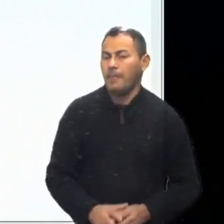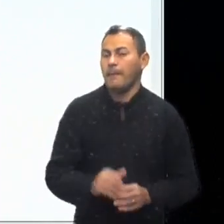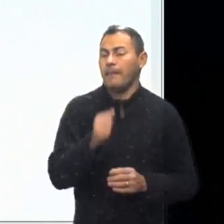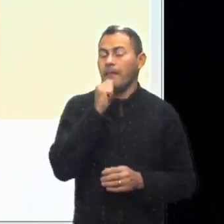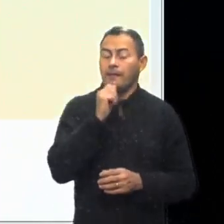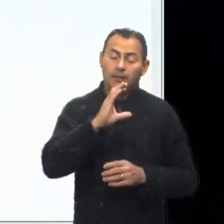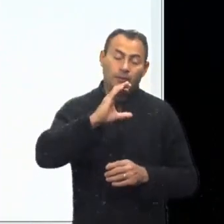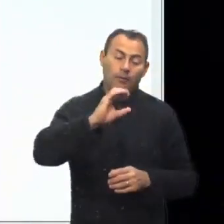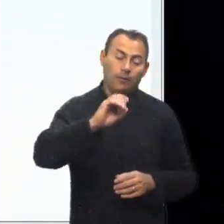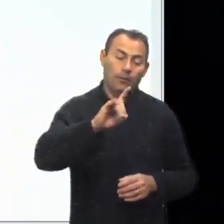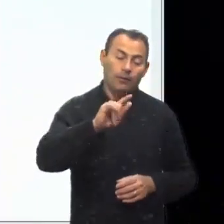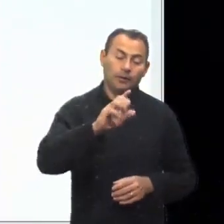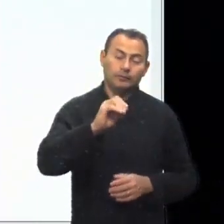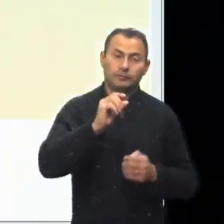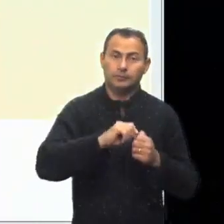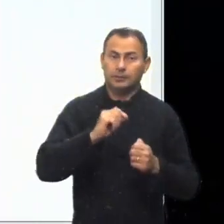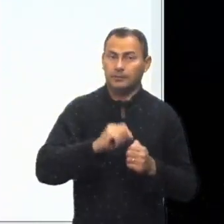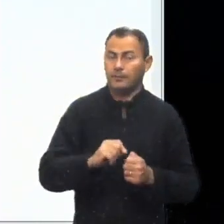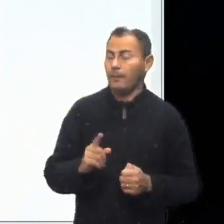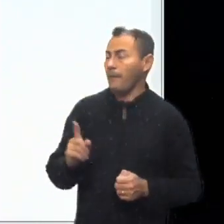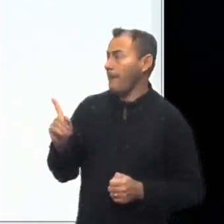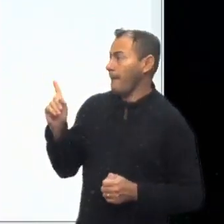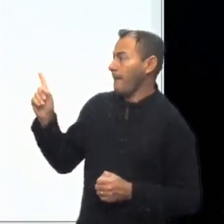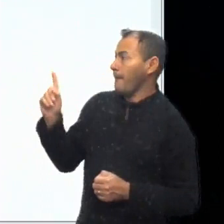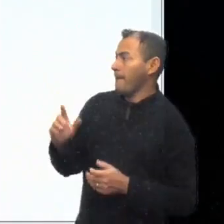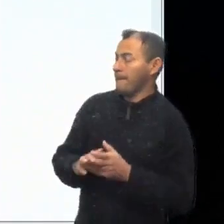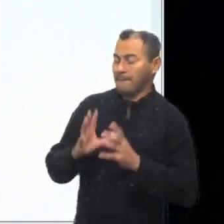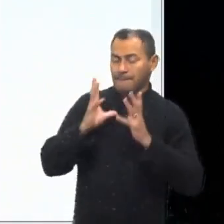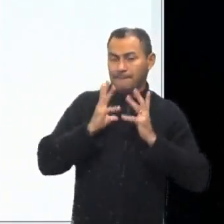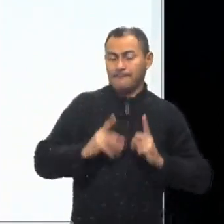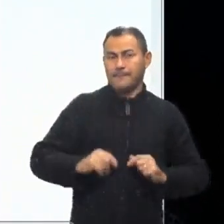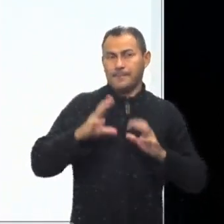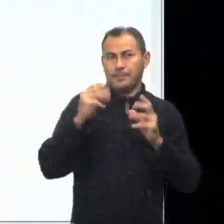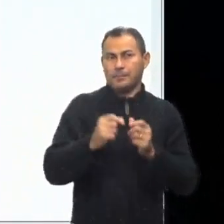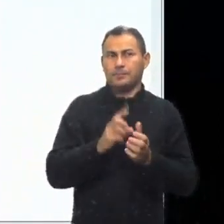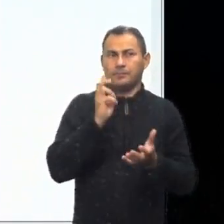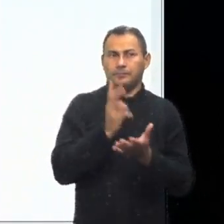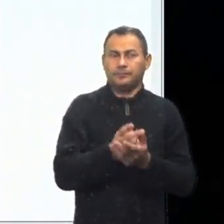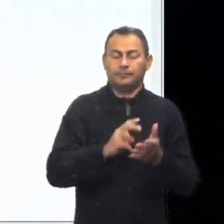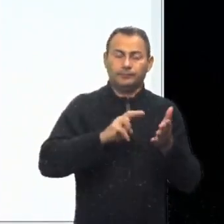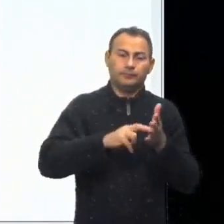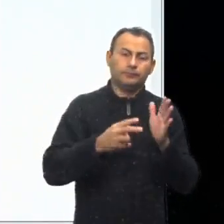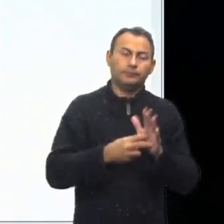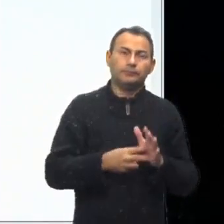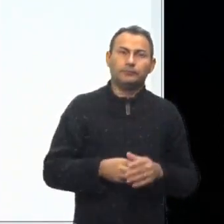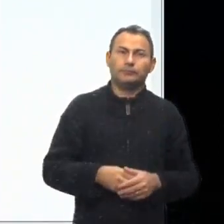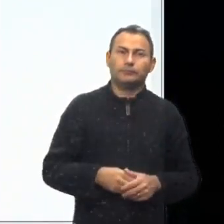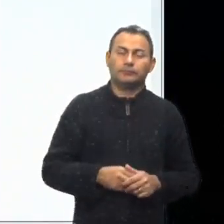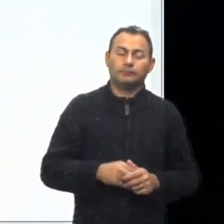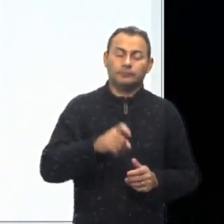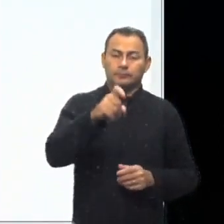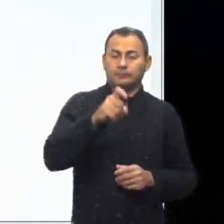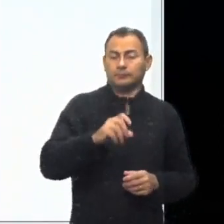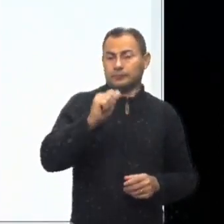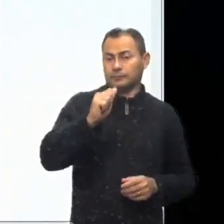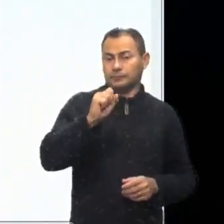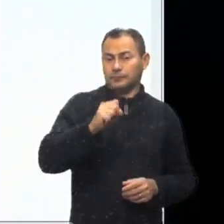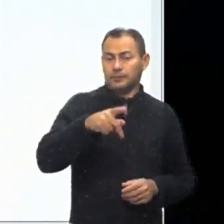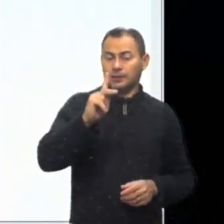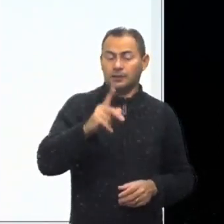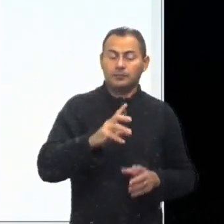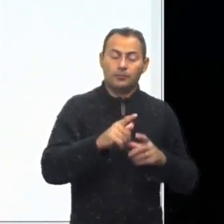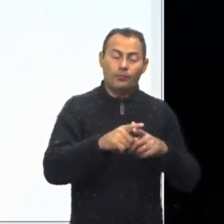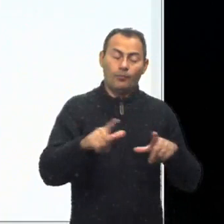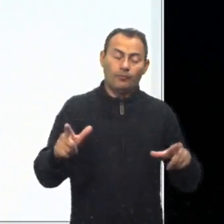Aí esse código ele vai fazer uma varredura. Primeiro ele define um XASK